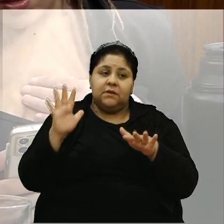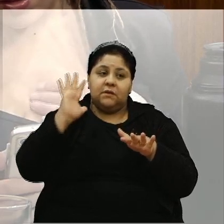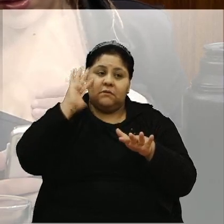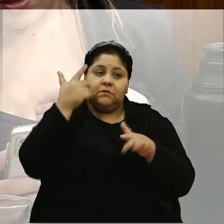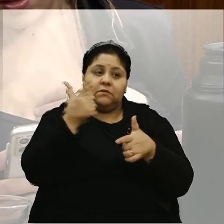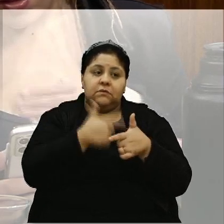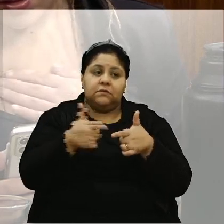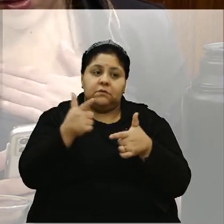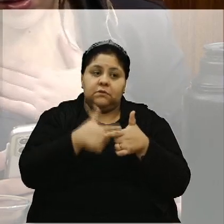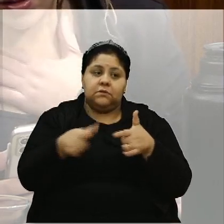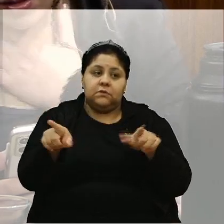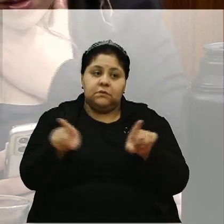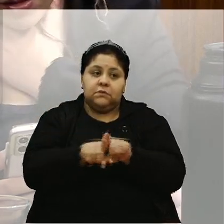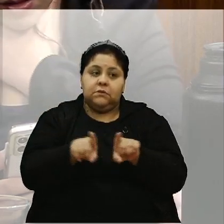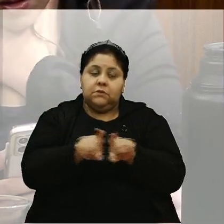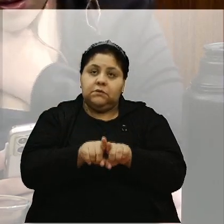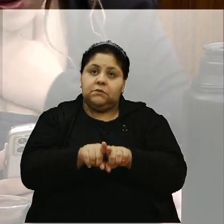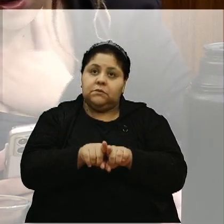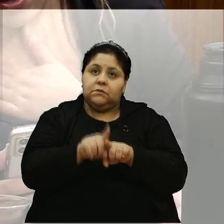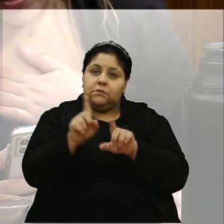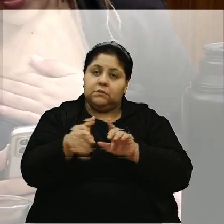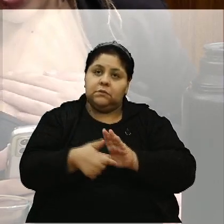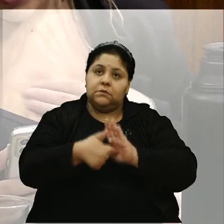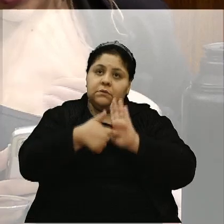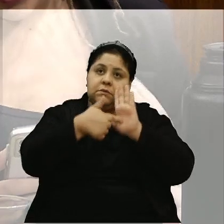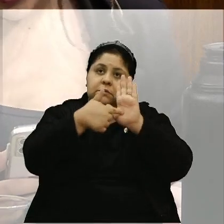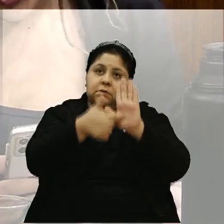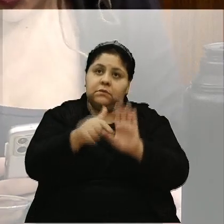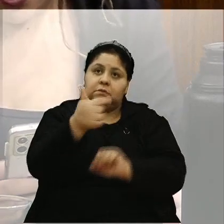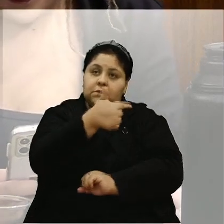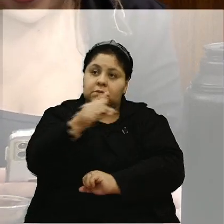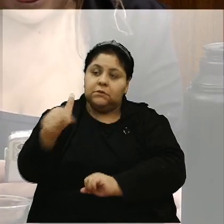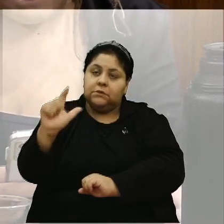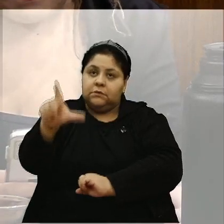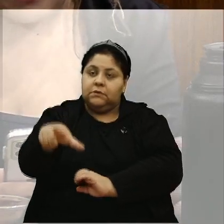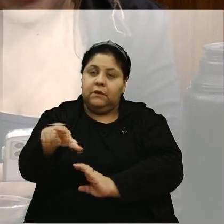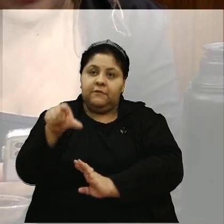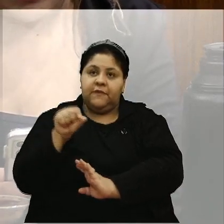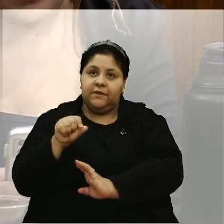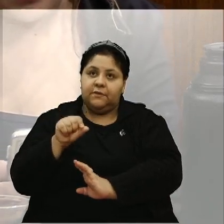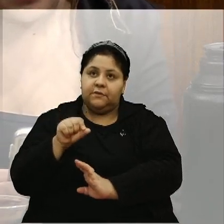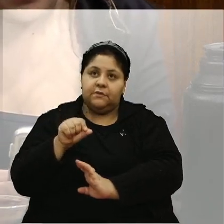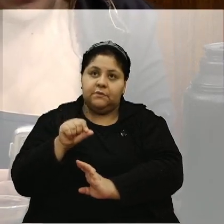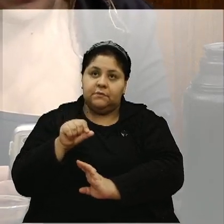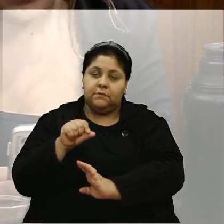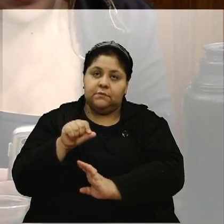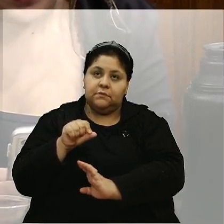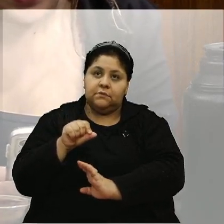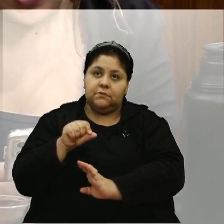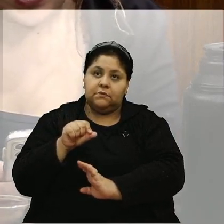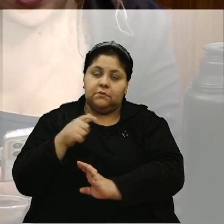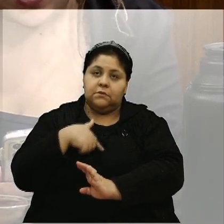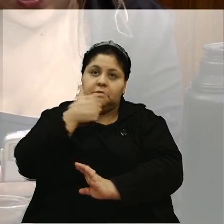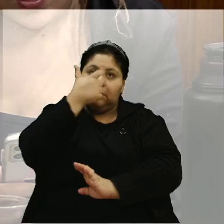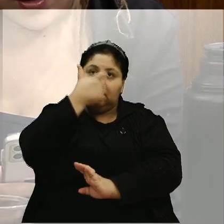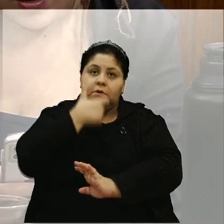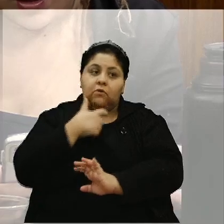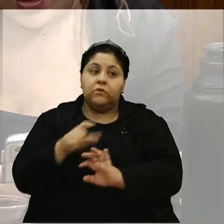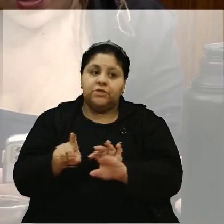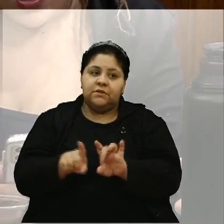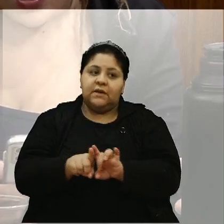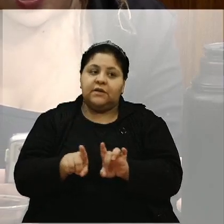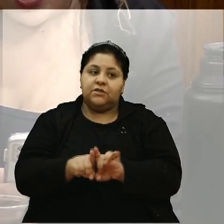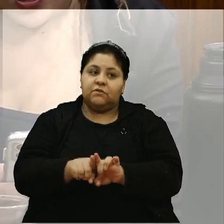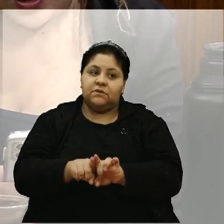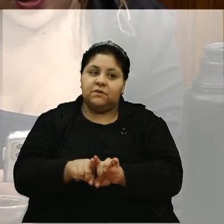inviabilidade. Bom, há de se encontrar uma outra alternativa, se ela existir. Eu acho, vereador Velocino, que